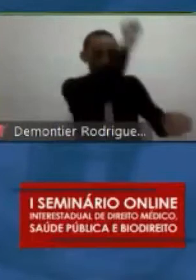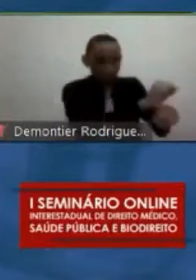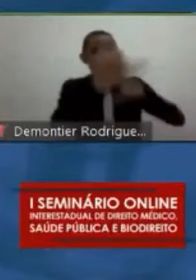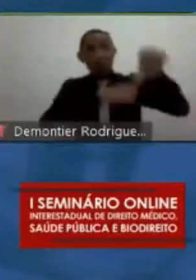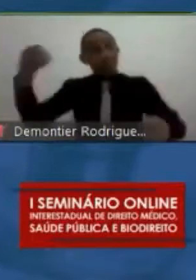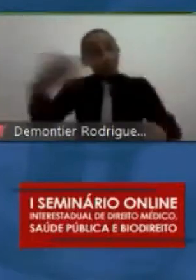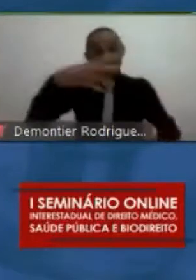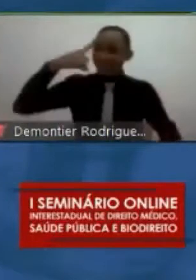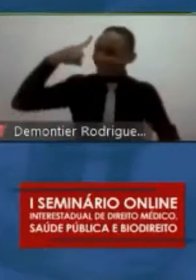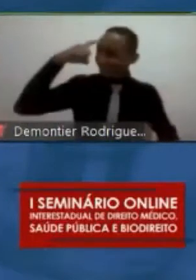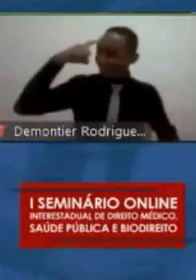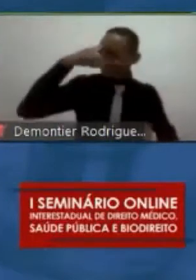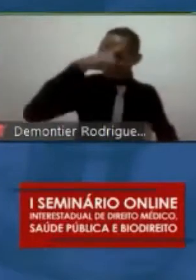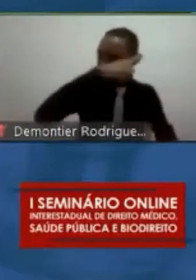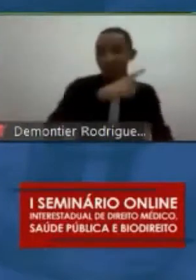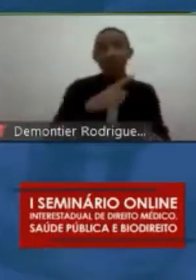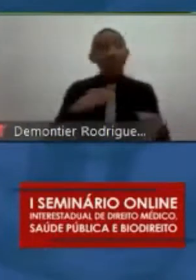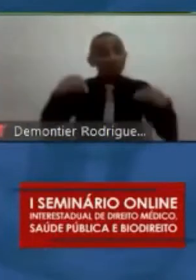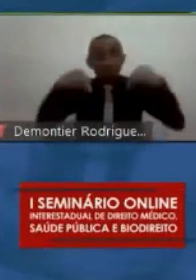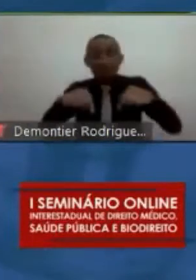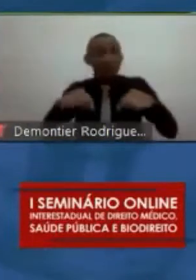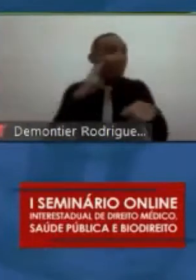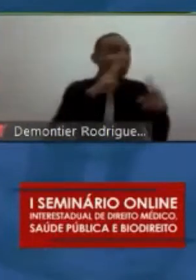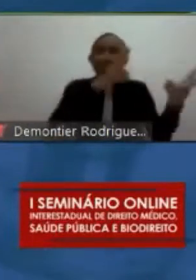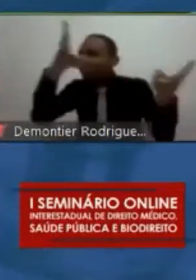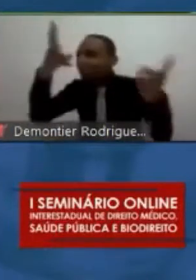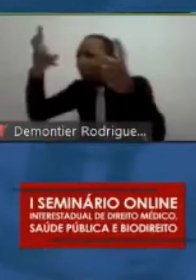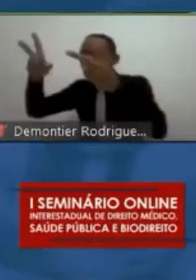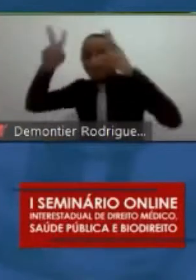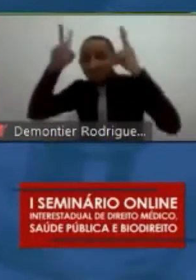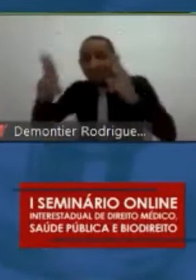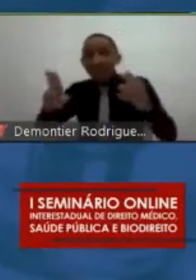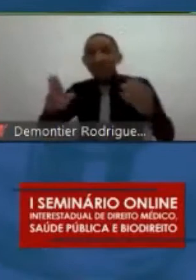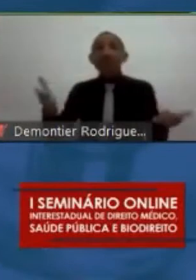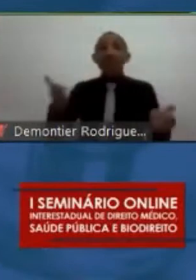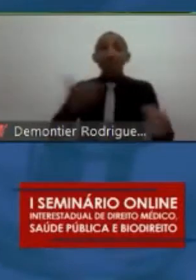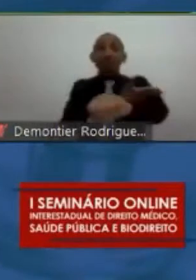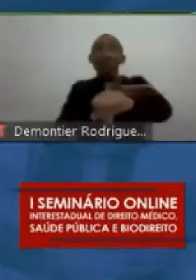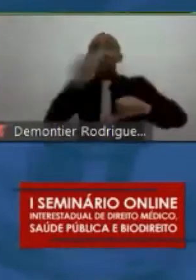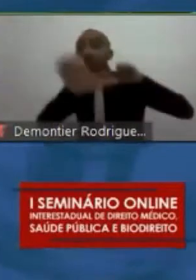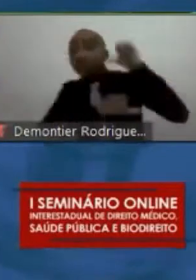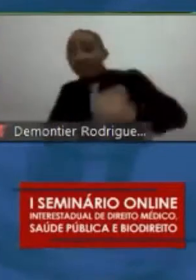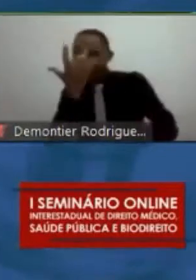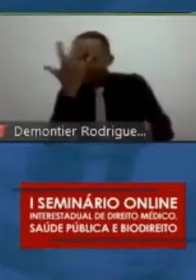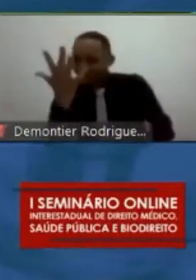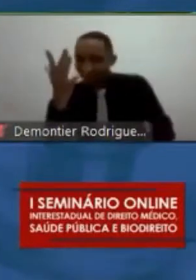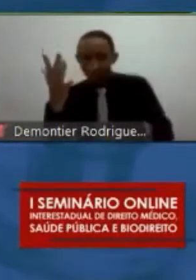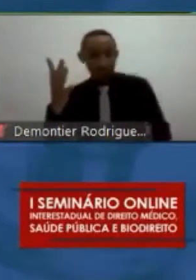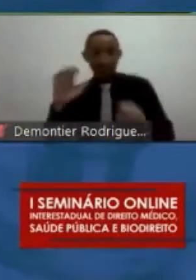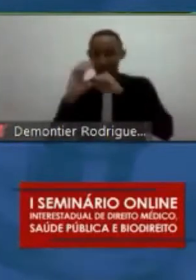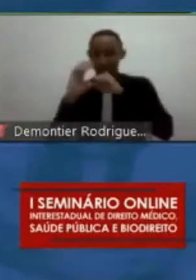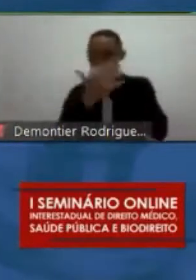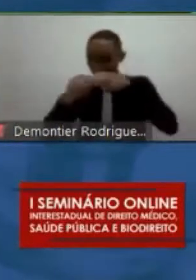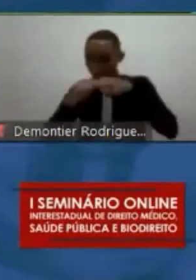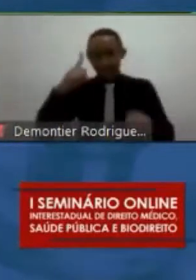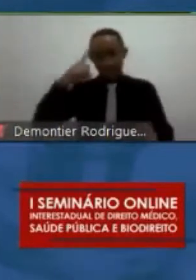gente a nossa própria situação atual da pandemia. Tem sido fácil mudarmos os nossos hábitos de vida? Não, não tem sido.